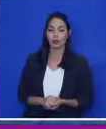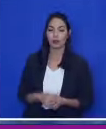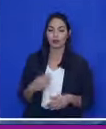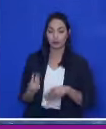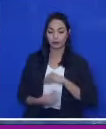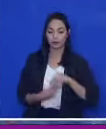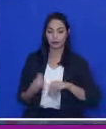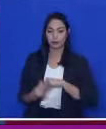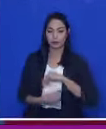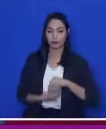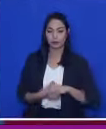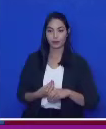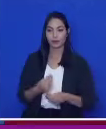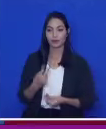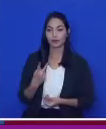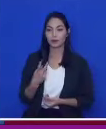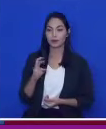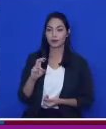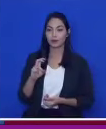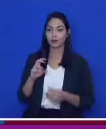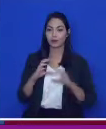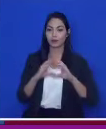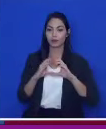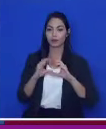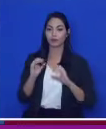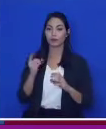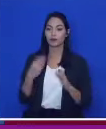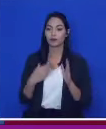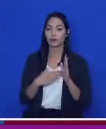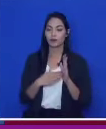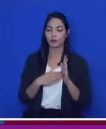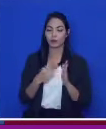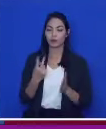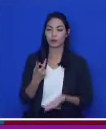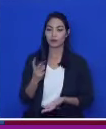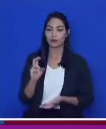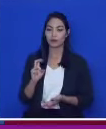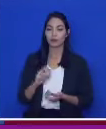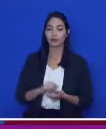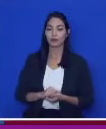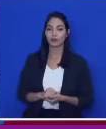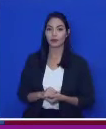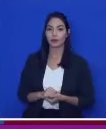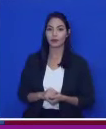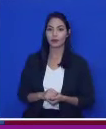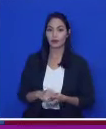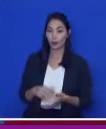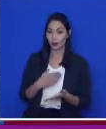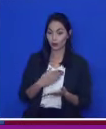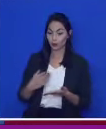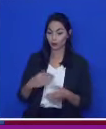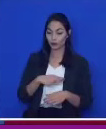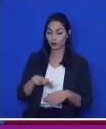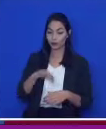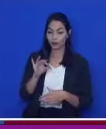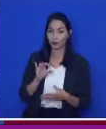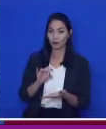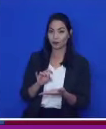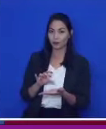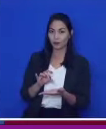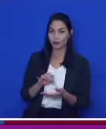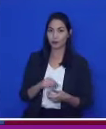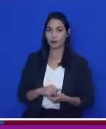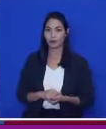Globo carregado, embaralhando 25 bolas numeradas de 01 a 25. Já começou o sorteio da